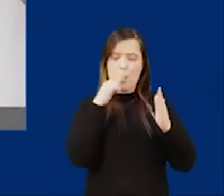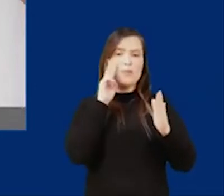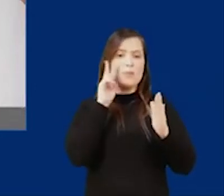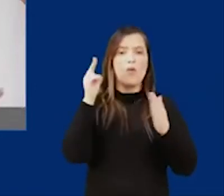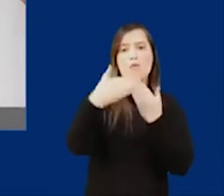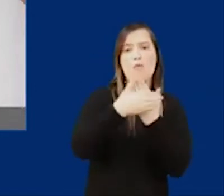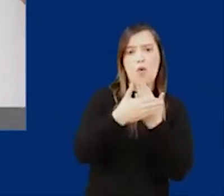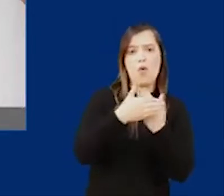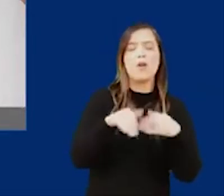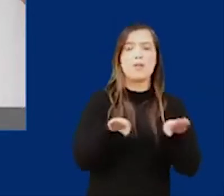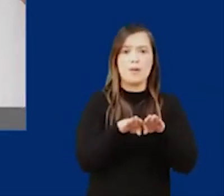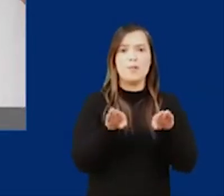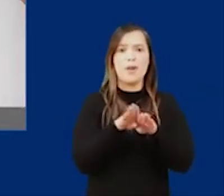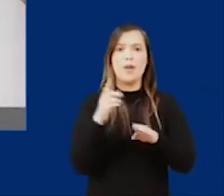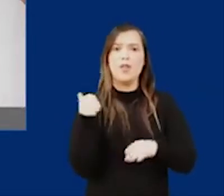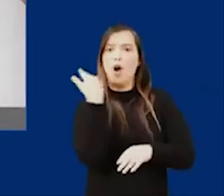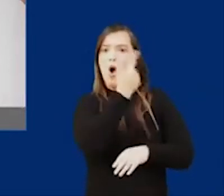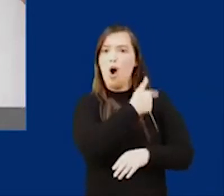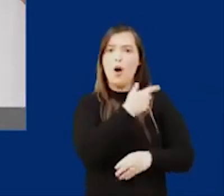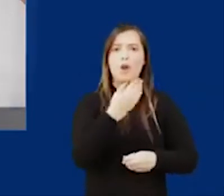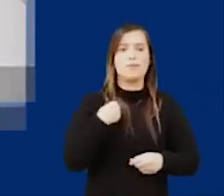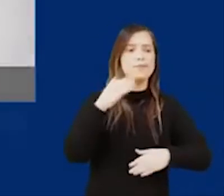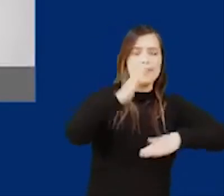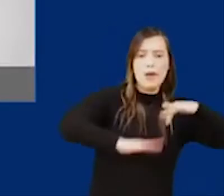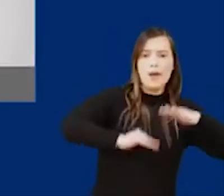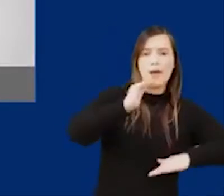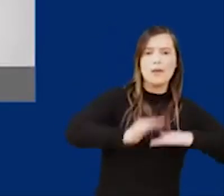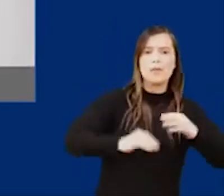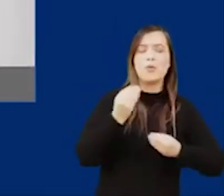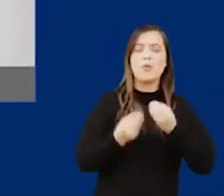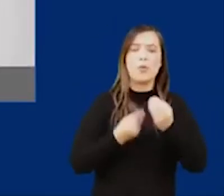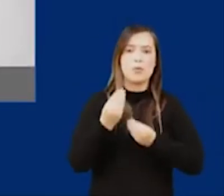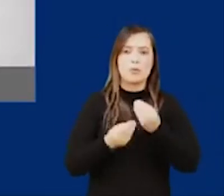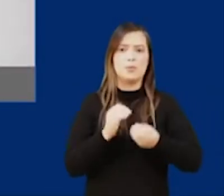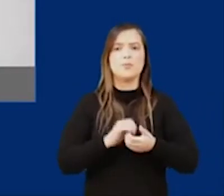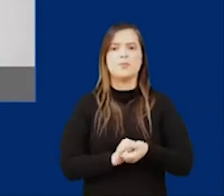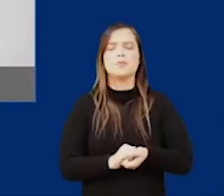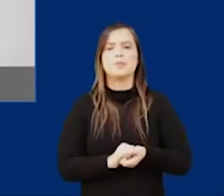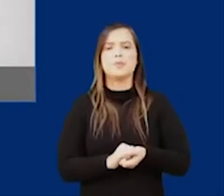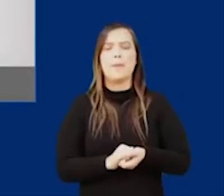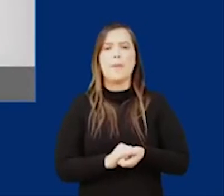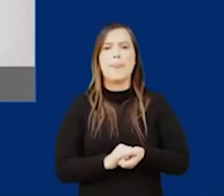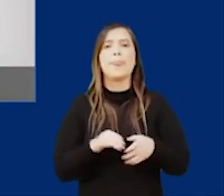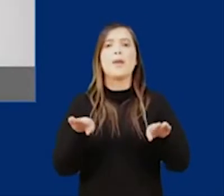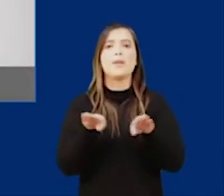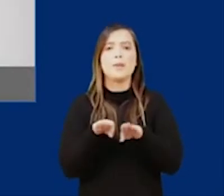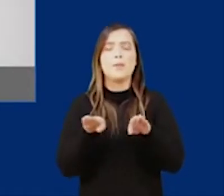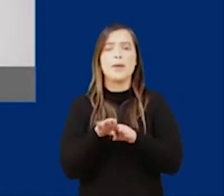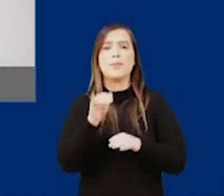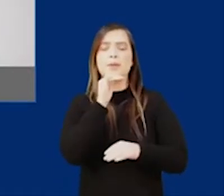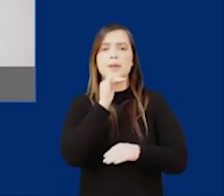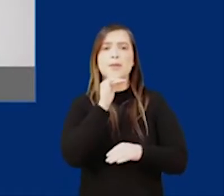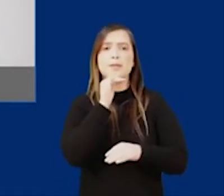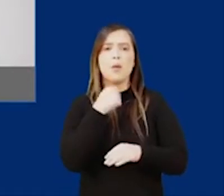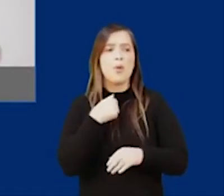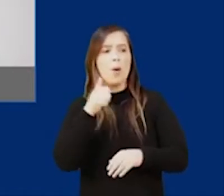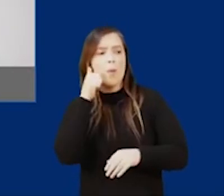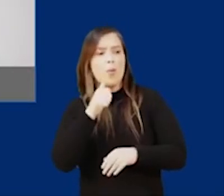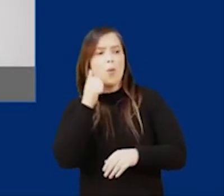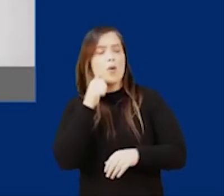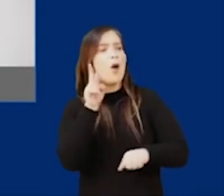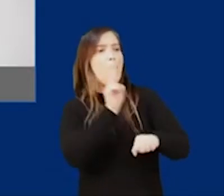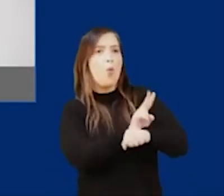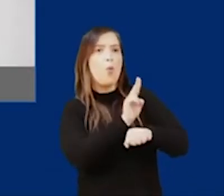nós somos, quais são as nossas práticas. E aí, trazer um pouco desse lugar, né, das mulheres que cuidam de